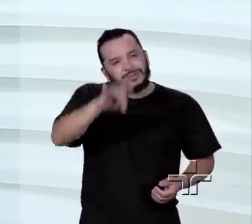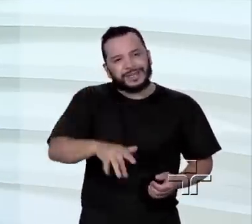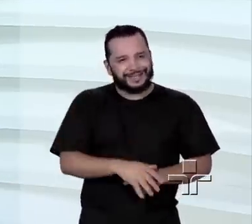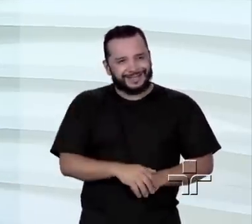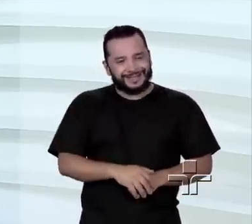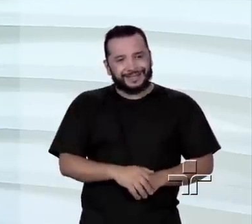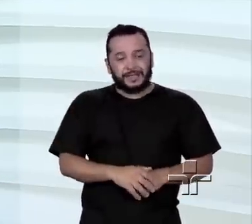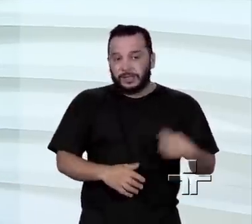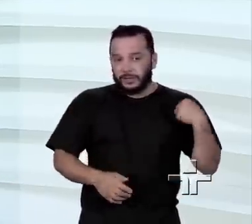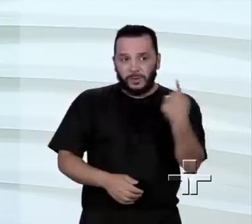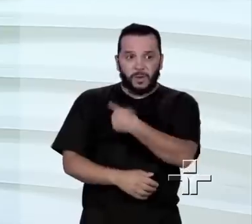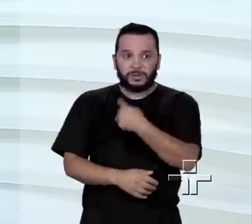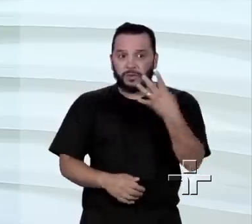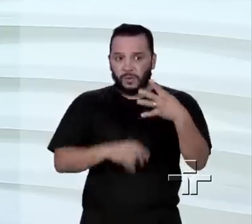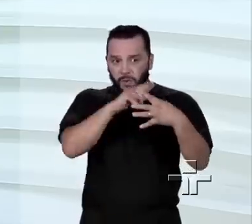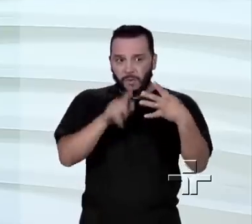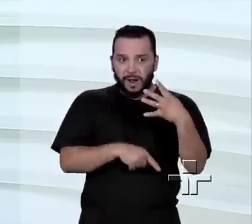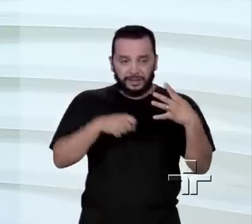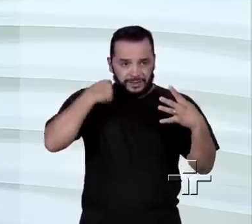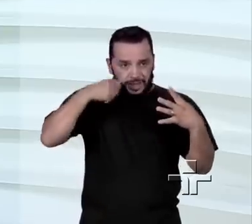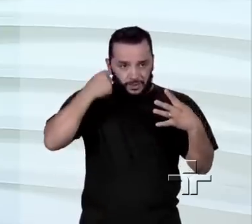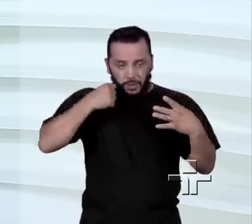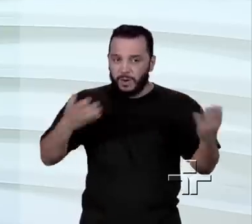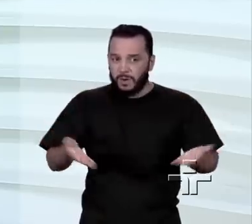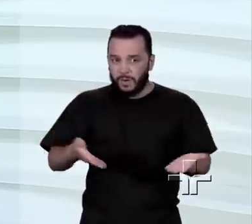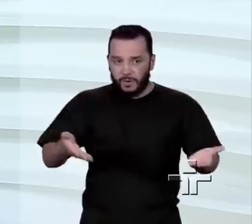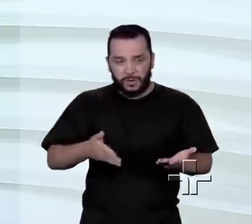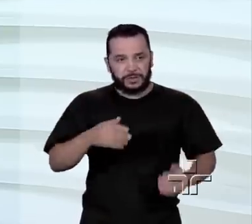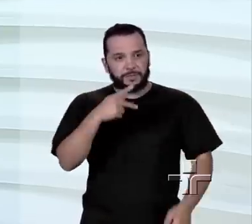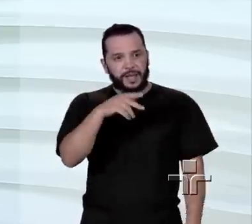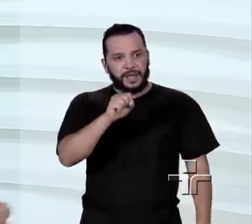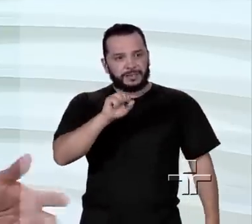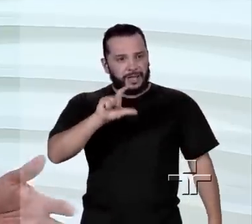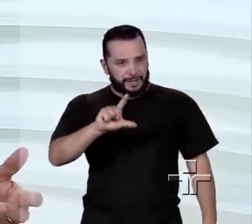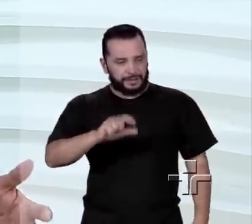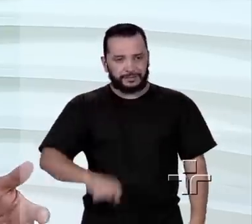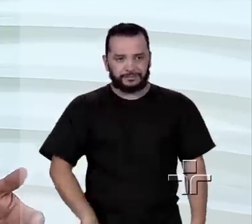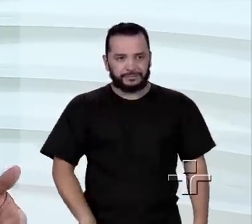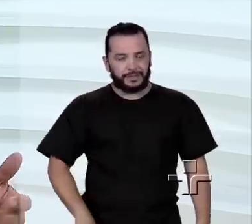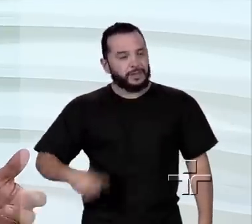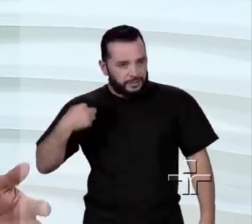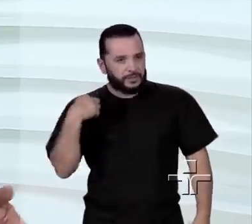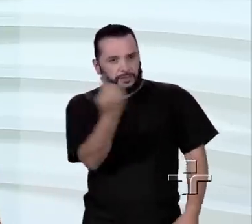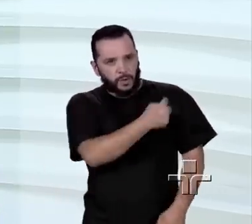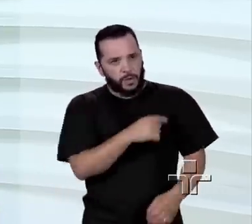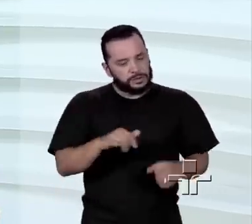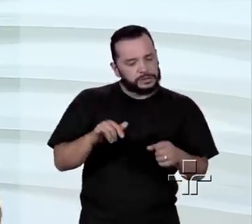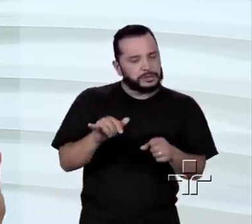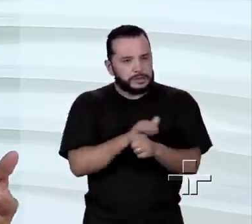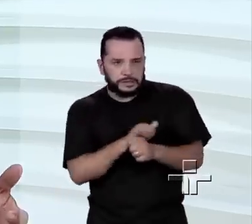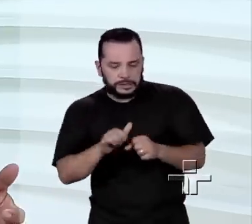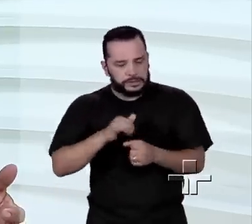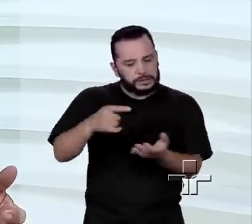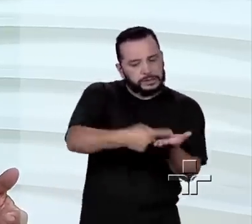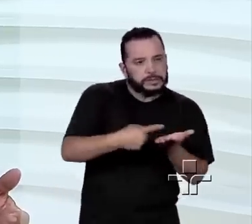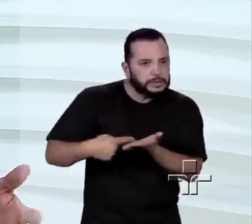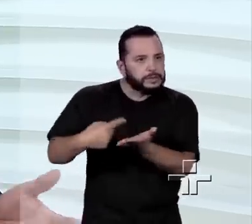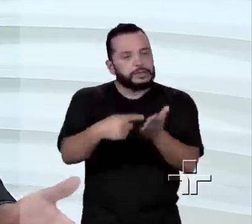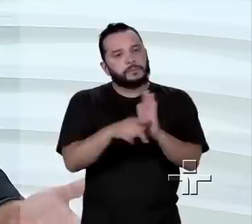só 4 senadores hoje dentro do PSL. E nós estamos fazendo as articulações pelo